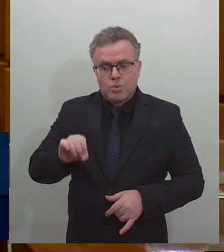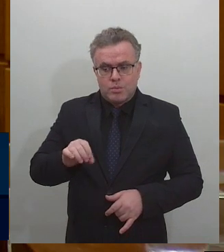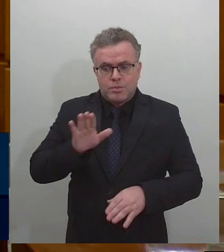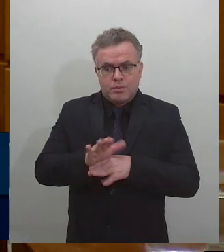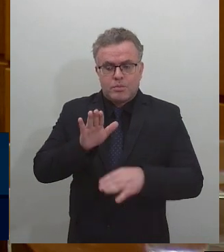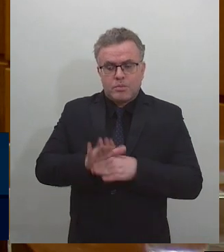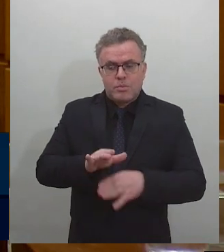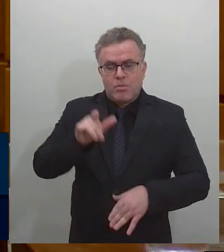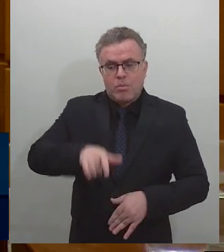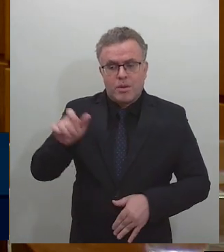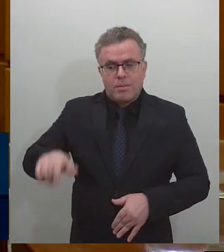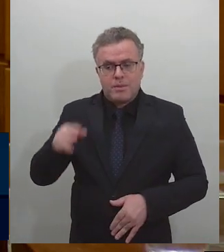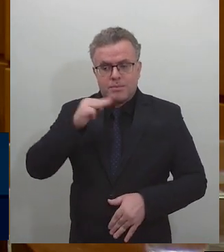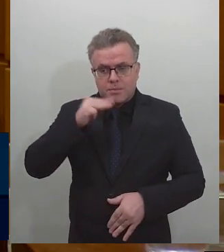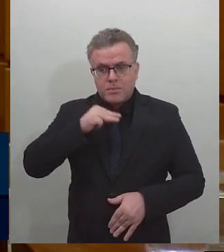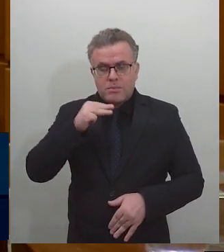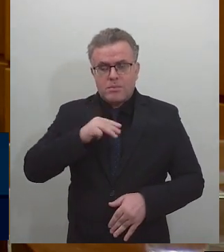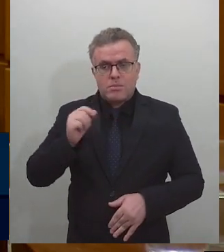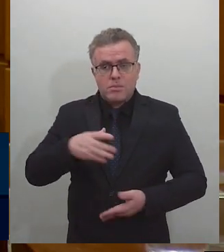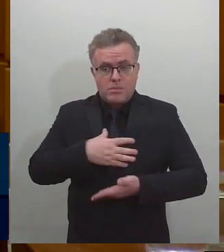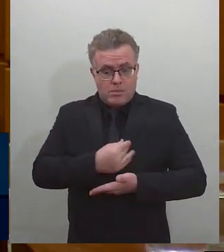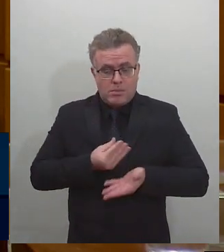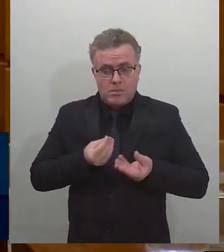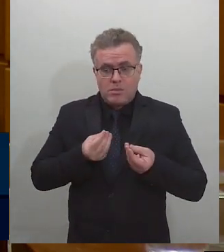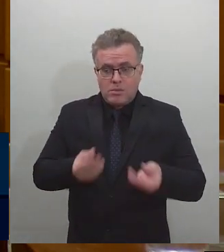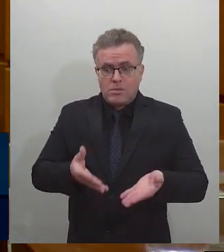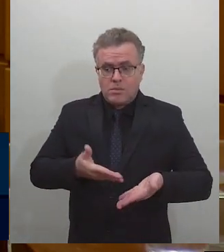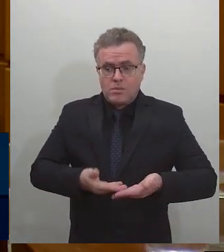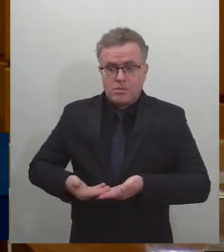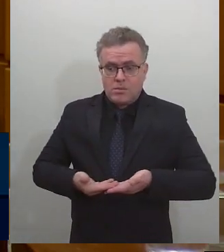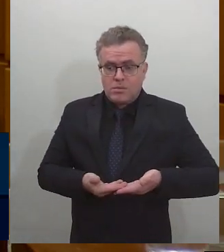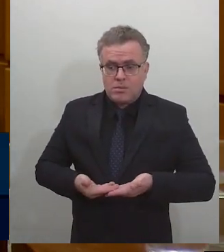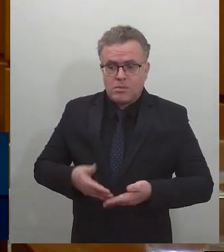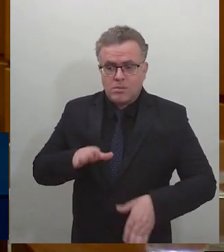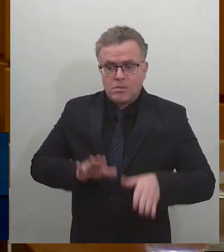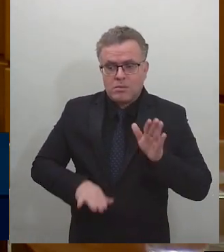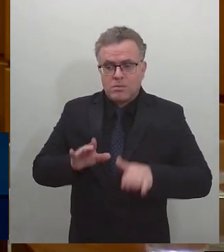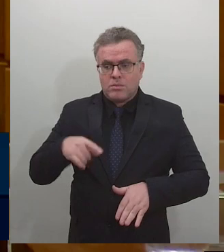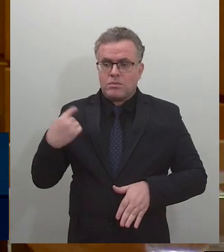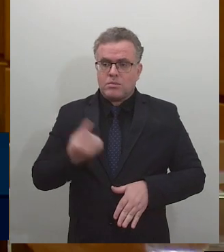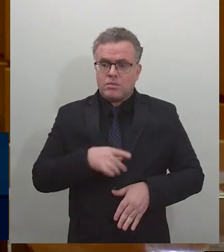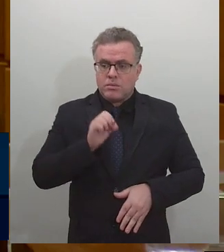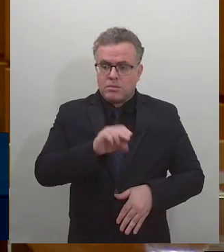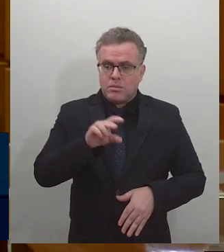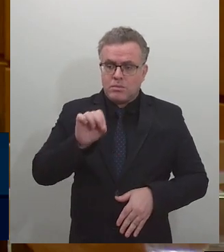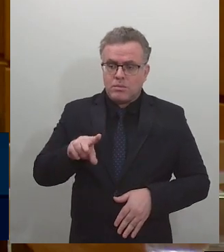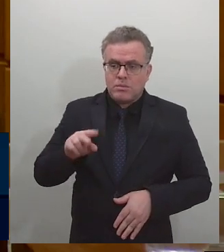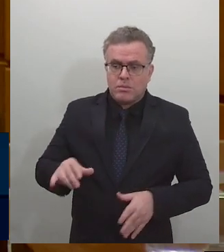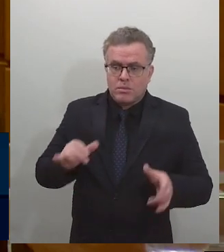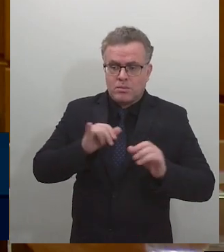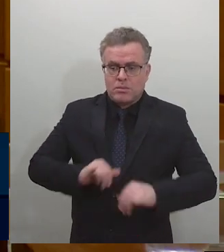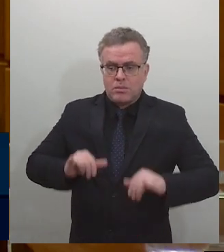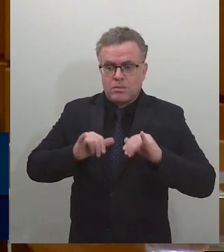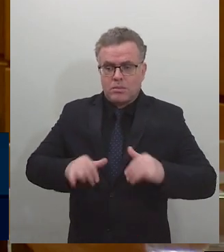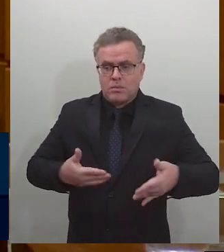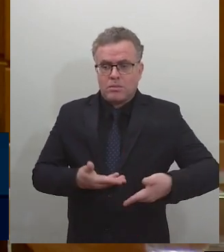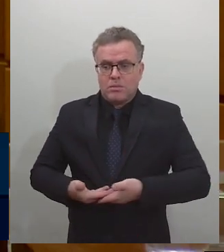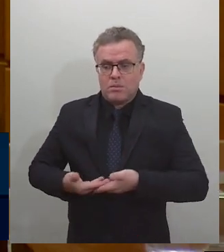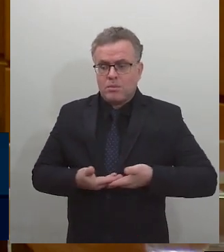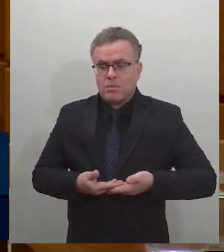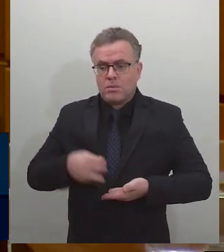amamentação. A gente sabe que muitas vezes a gente vê nesses comerciais aquela mãe com seu filho no braço, amamentando no momento de